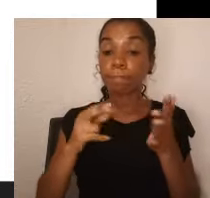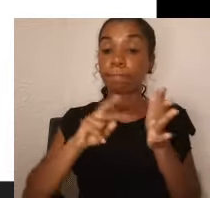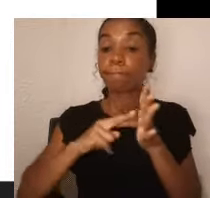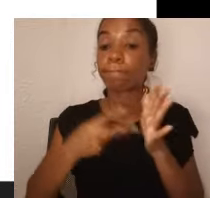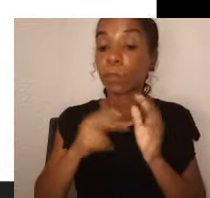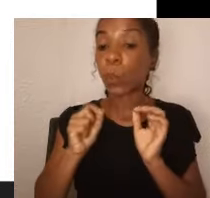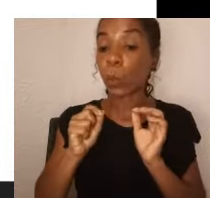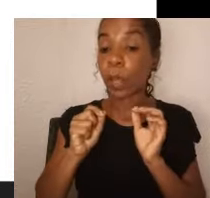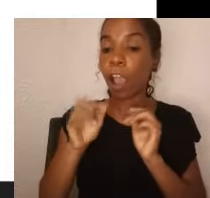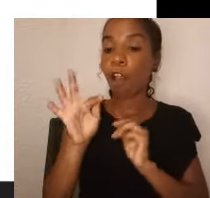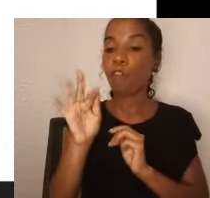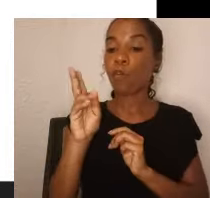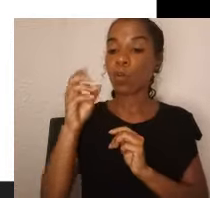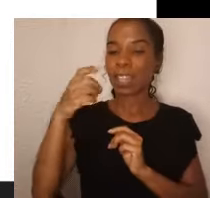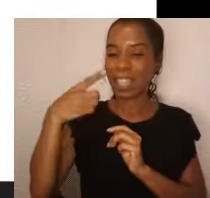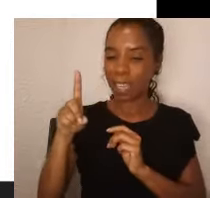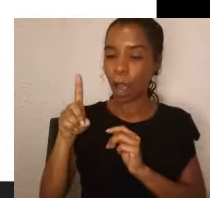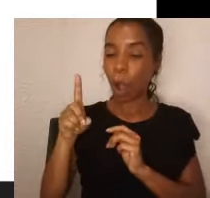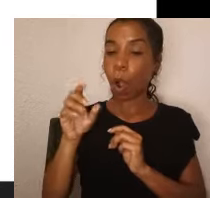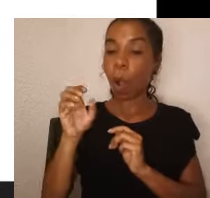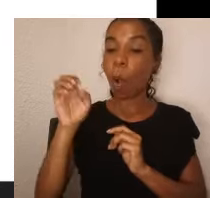a função é contínua.